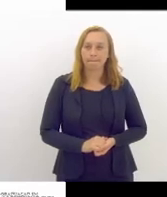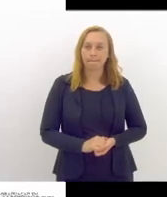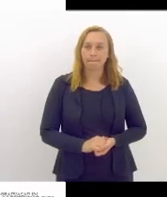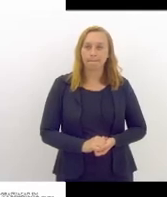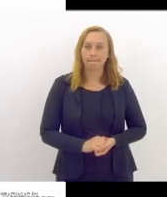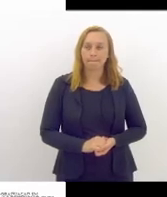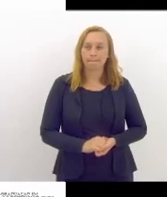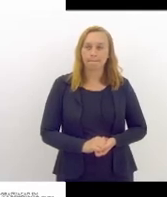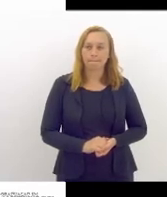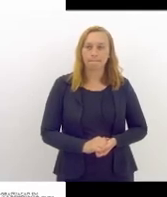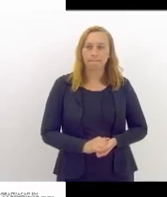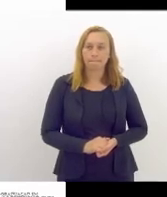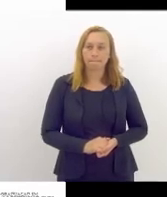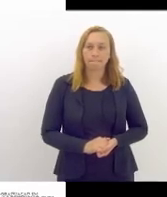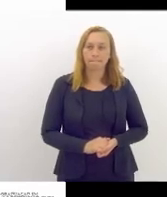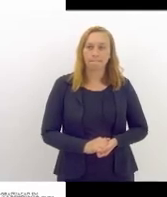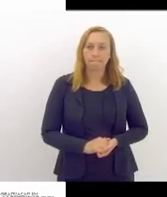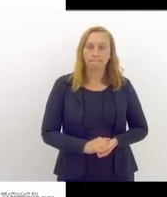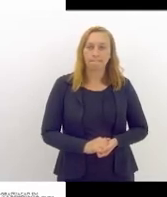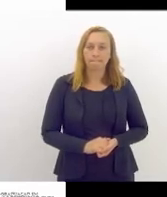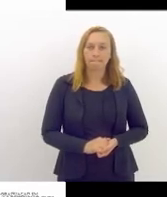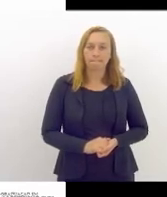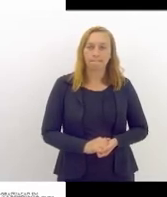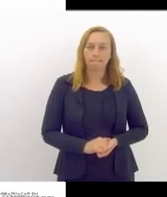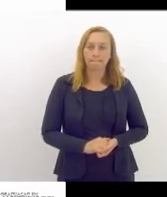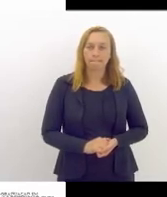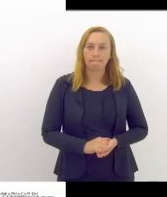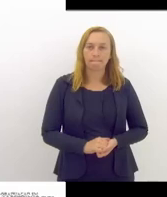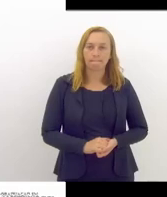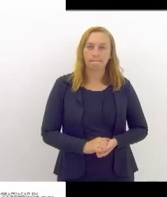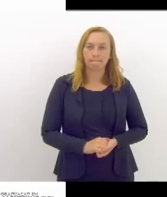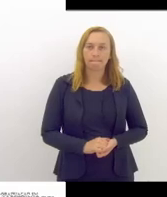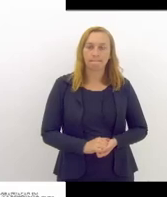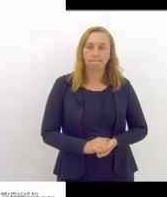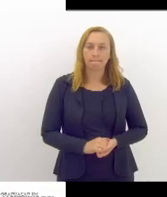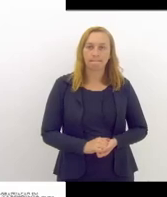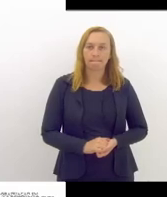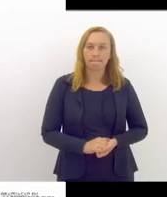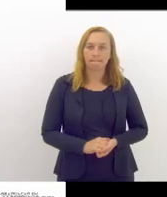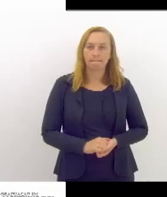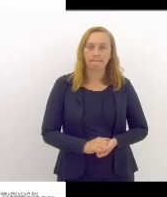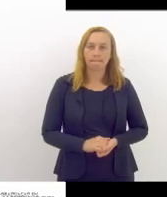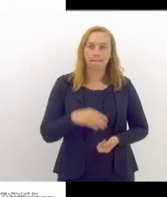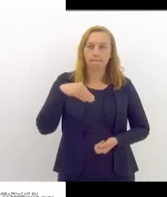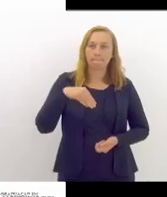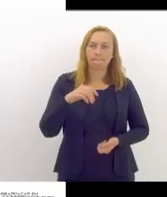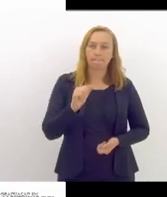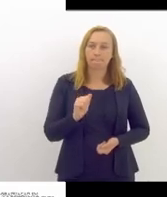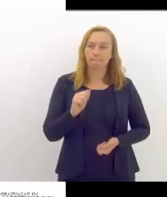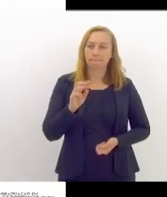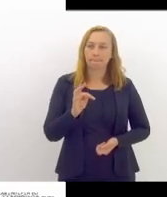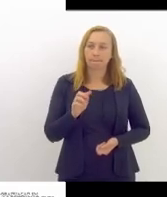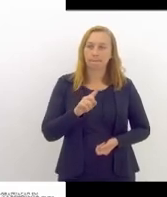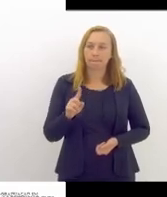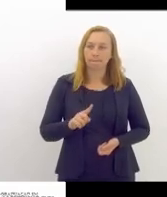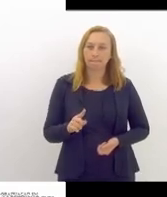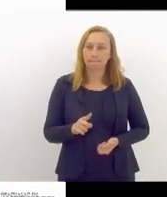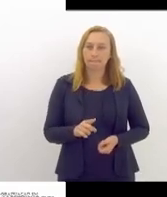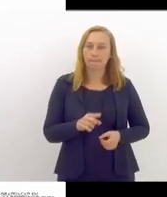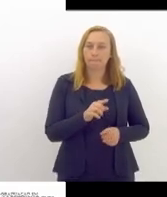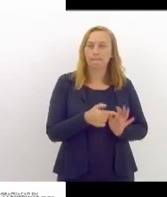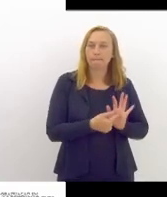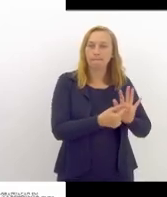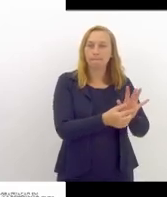é não dá para ver mas as linhas né as linhas dessa Matriz ela vai me dar as vendas